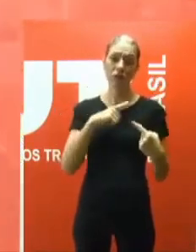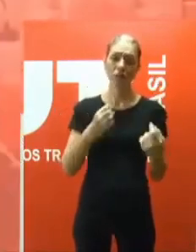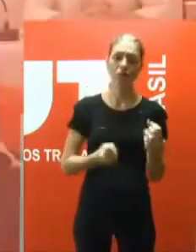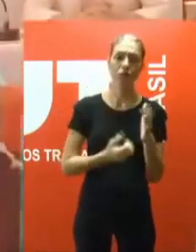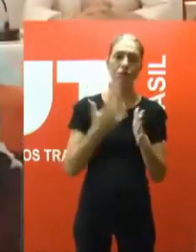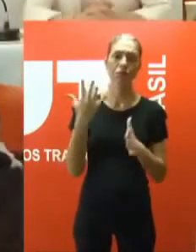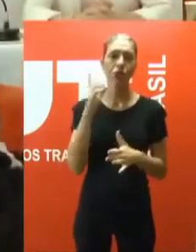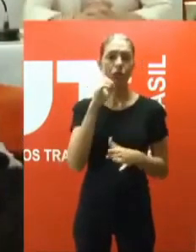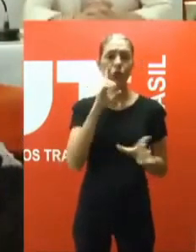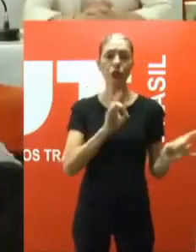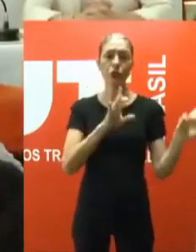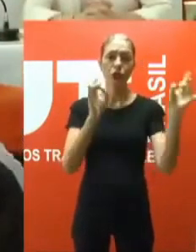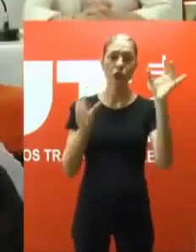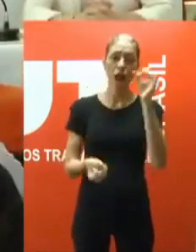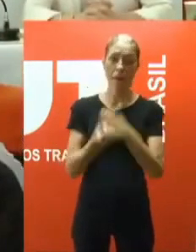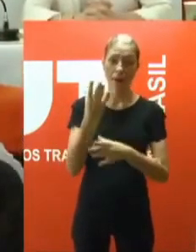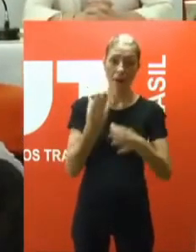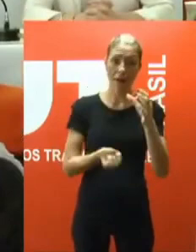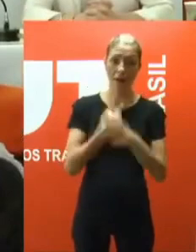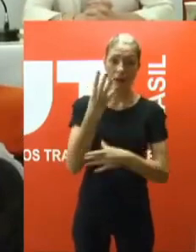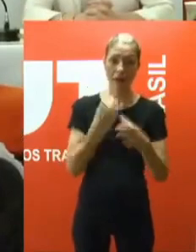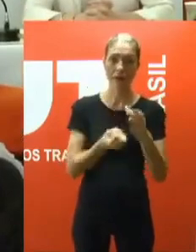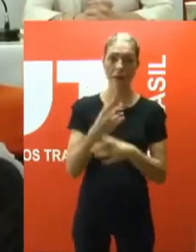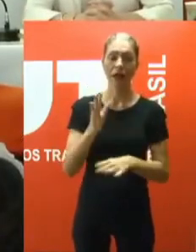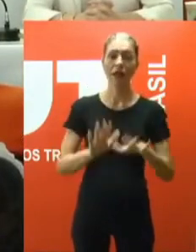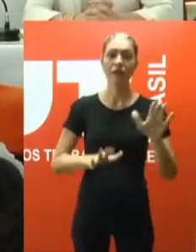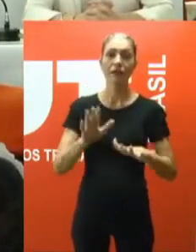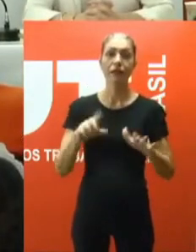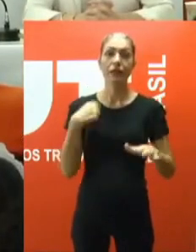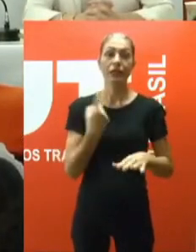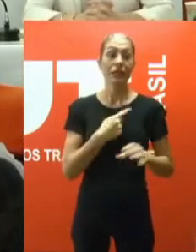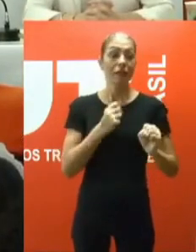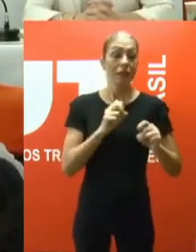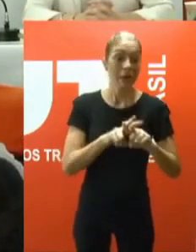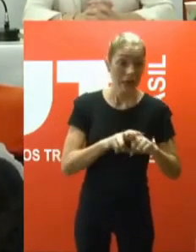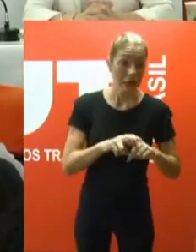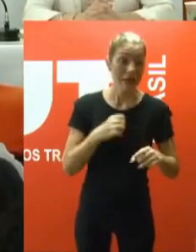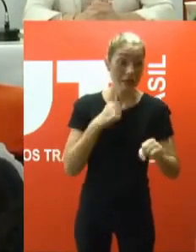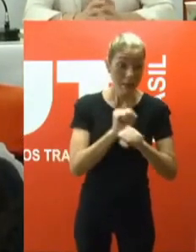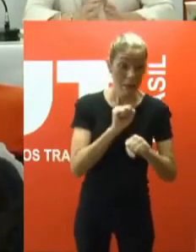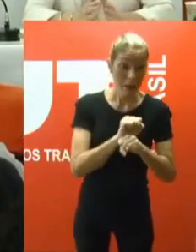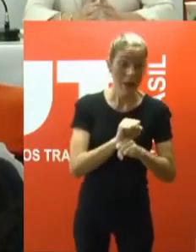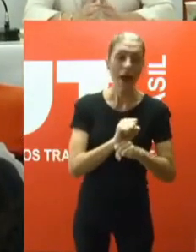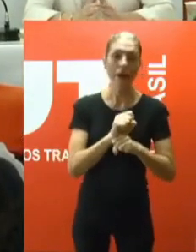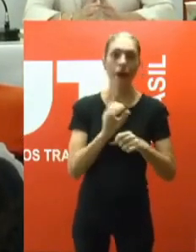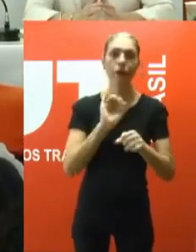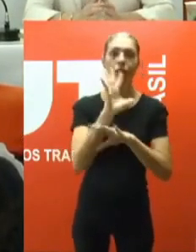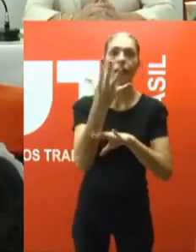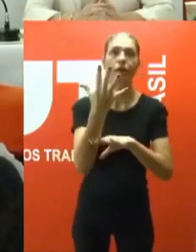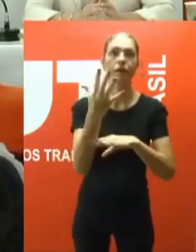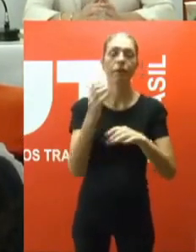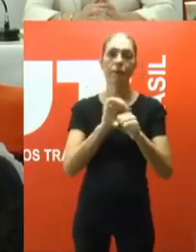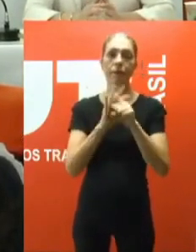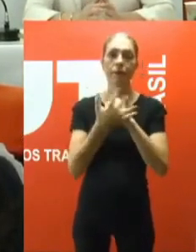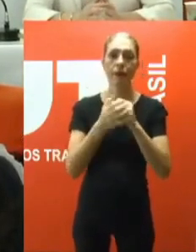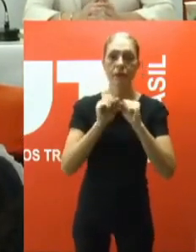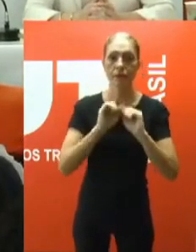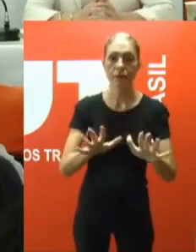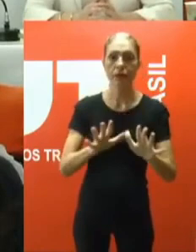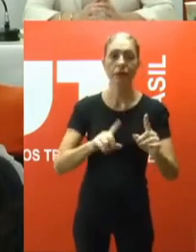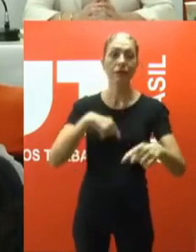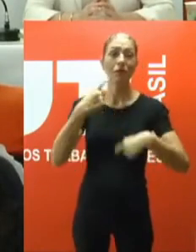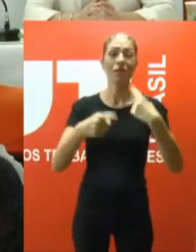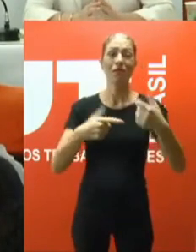aparece mais. Quando a gente espera que não venha, tem a pandemia, depois tem a guerra, tem tudo isso. Mas tem um grande desafio, que